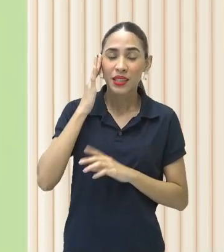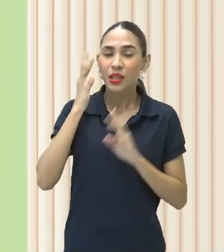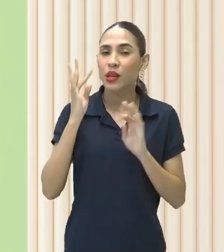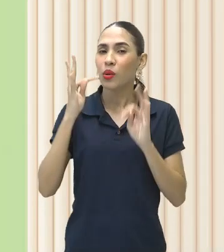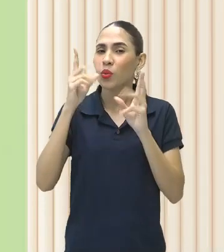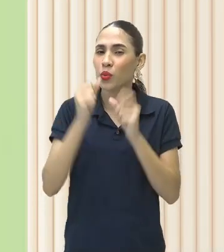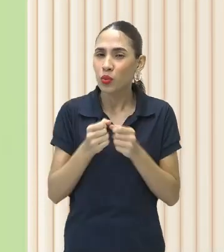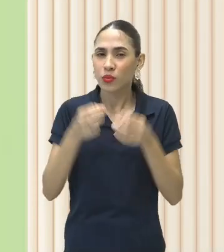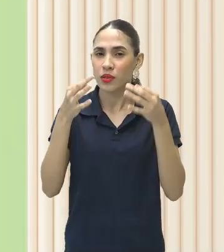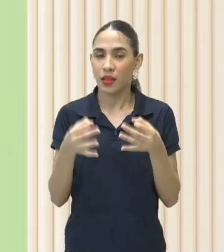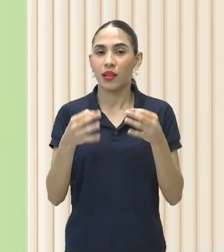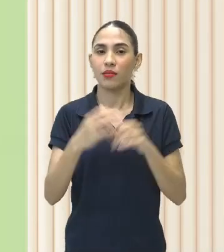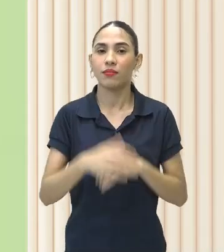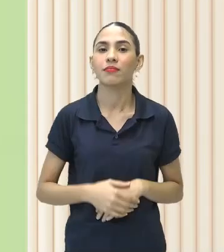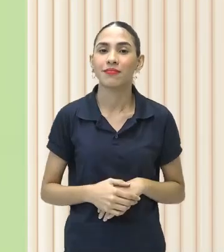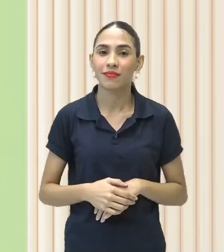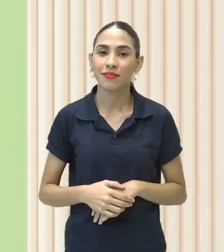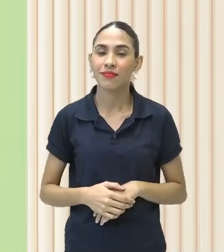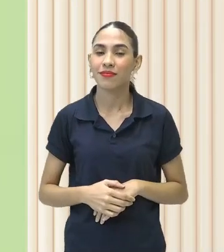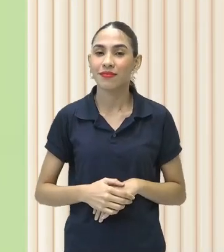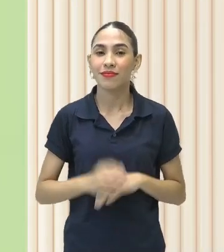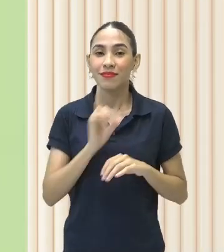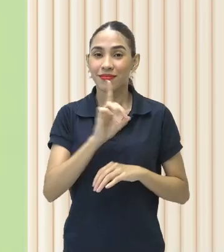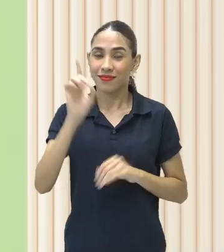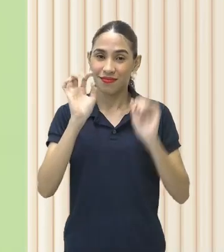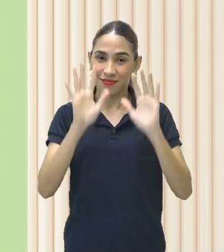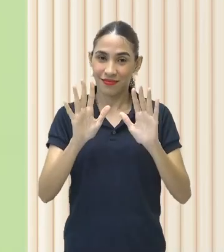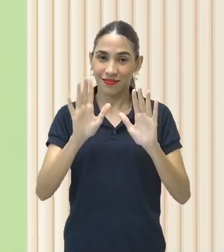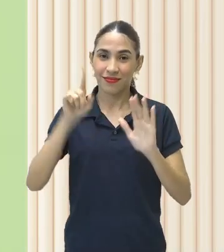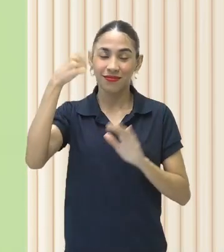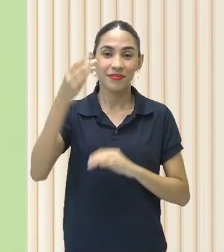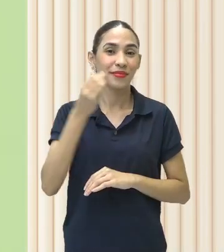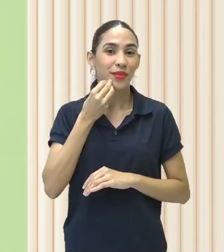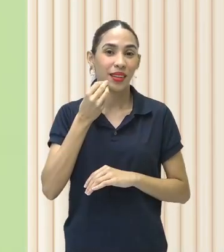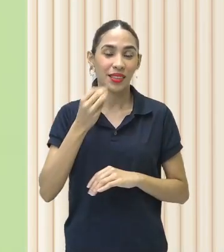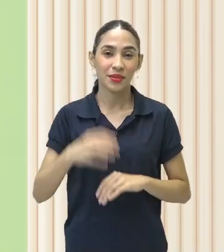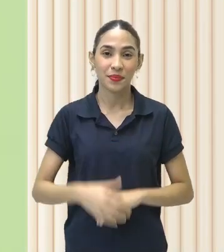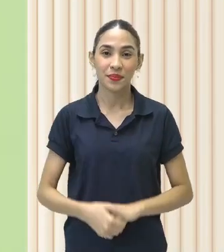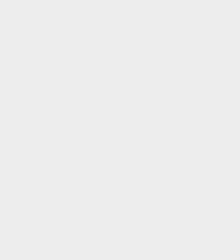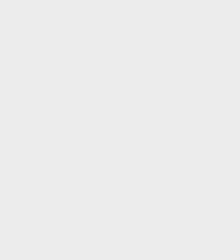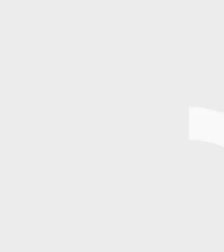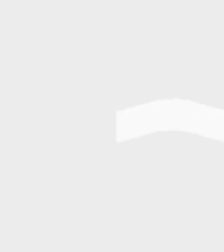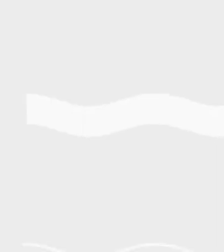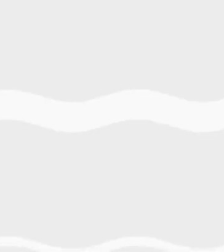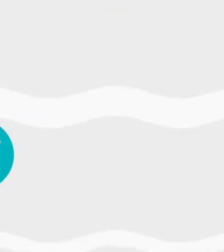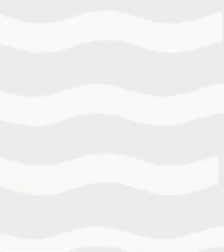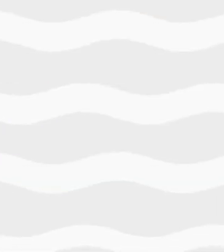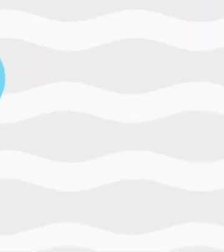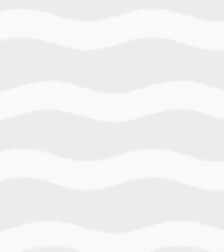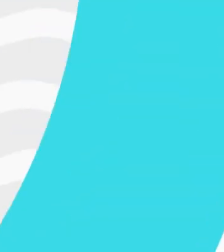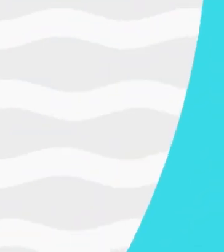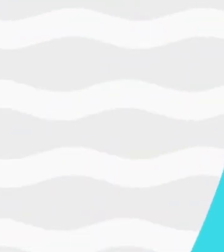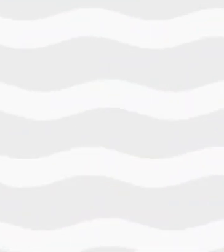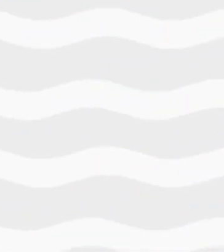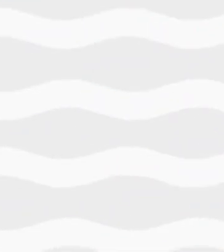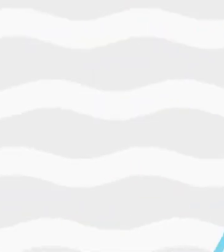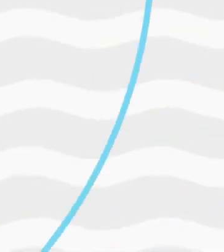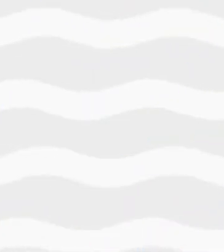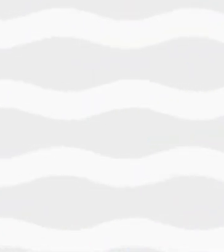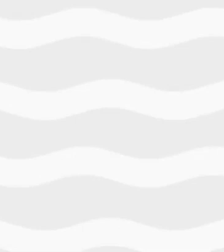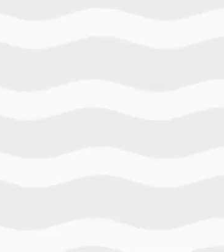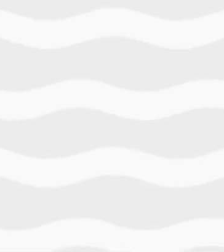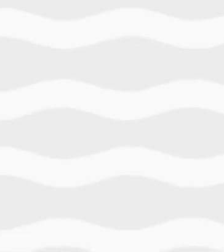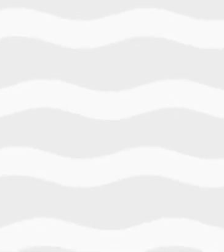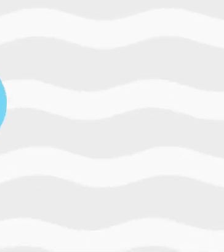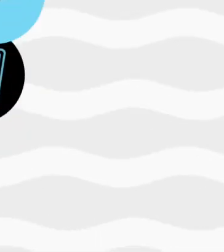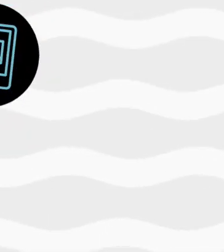tudo direitinho, tá bom? Fique com Deus e até a próxima.